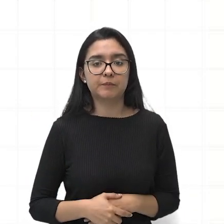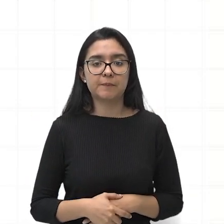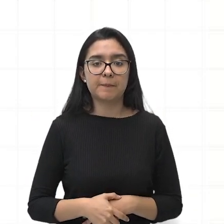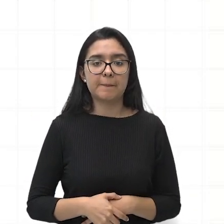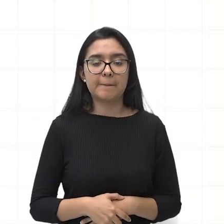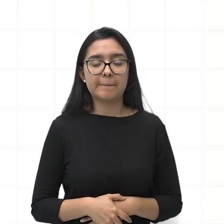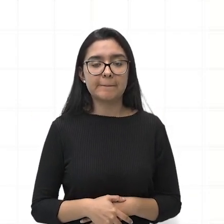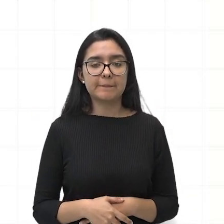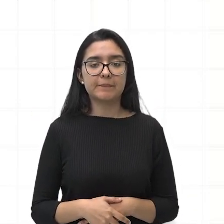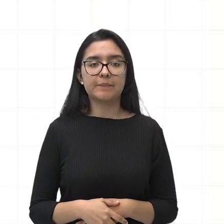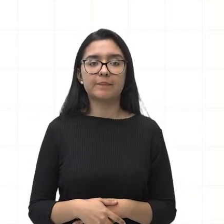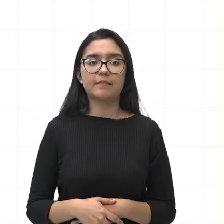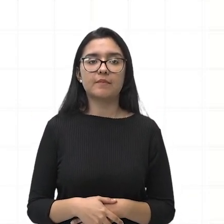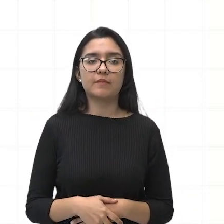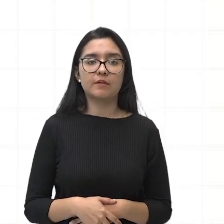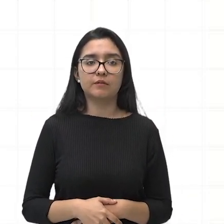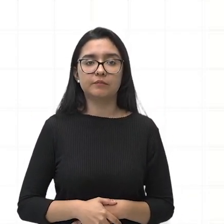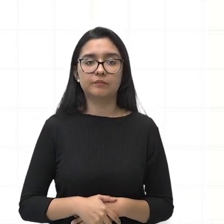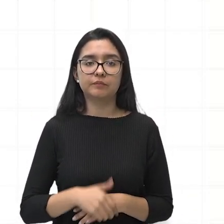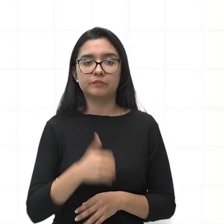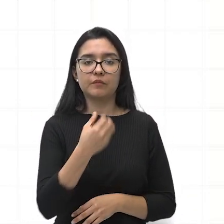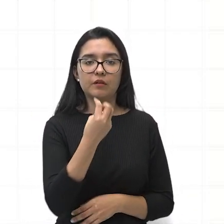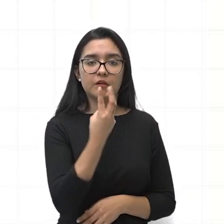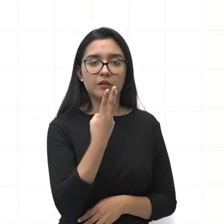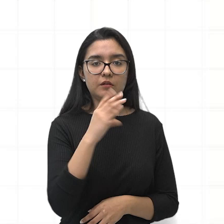essa daqui, R$